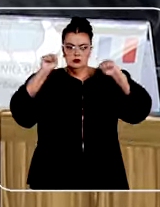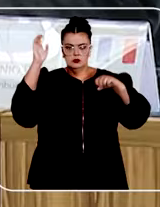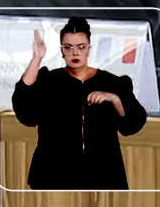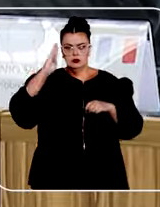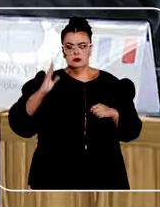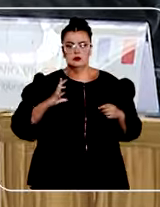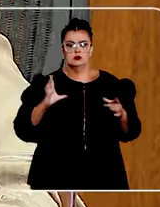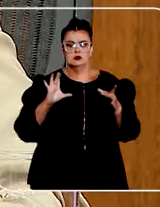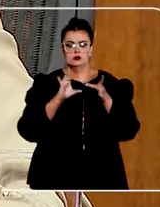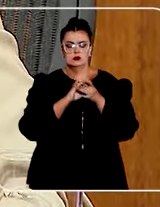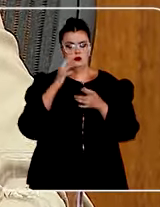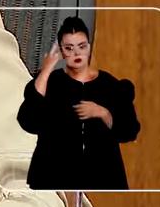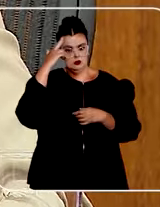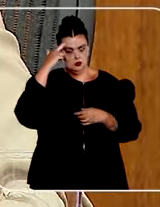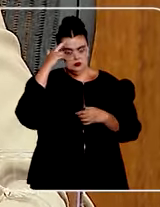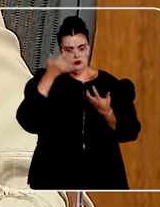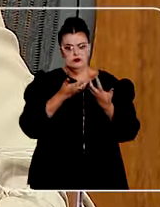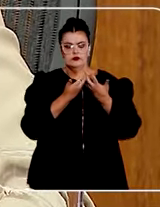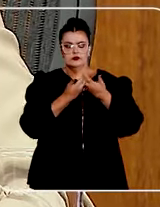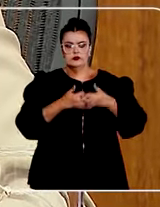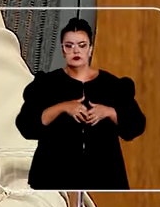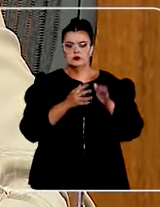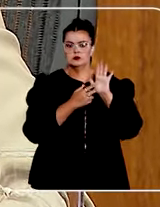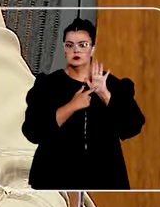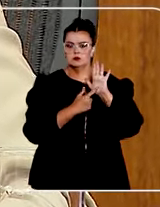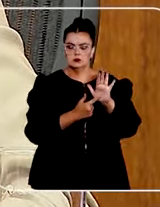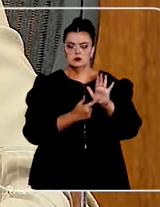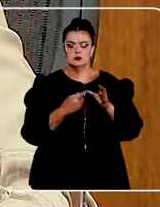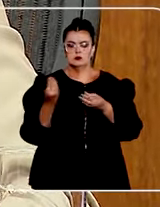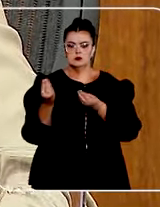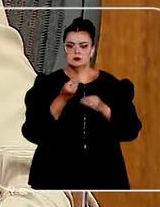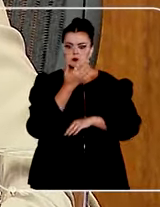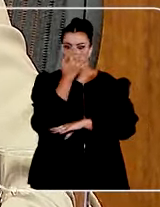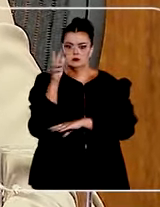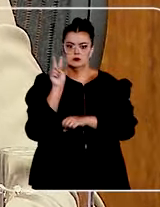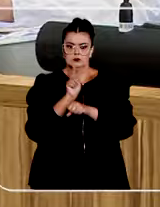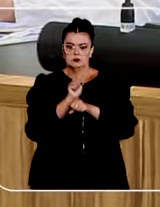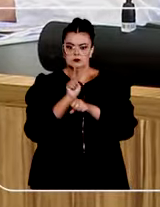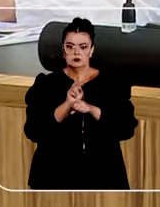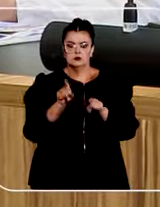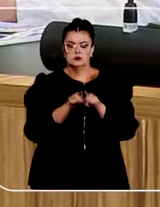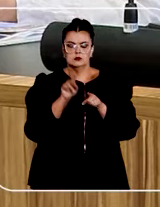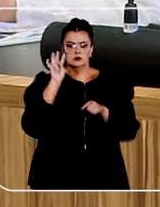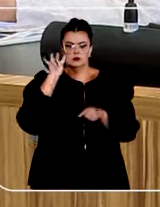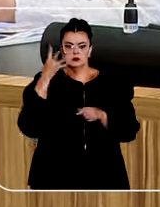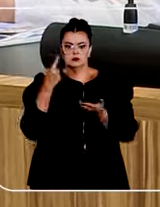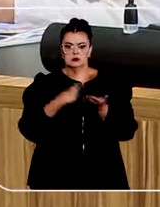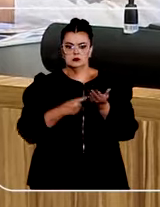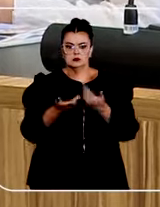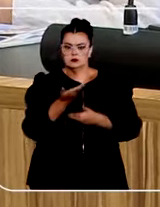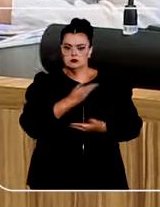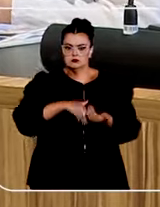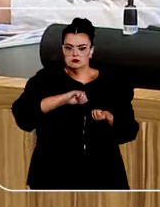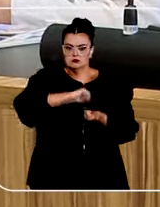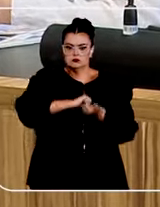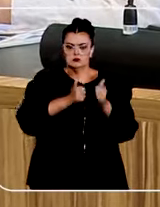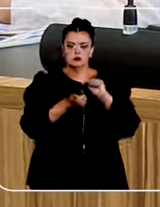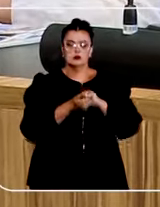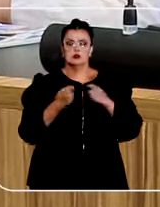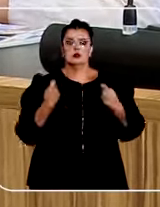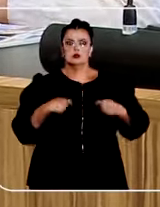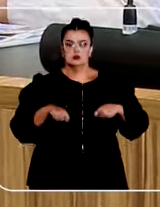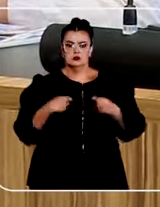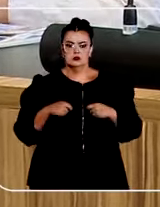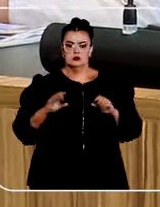contribuir para as reflexões sobre os modelos de preservação do meio ambiente e a tomada de decisões mais adaptadas às